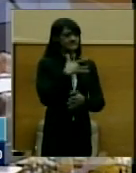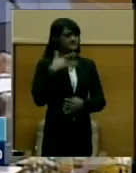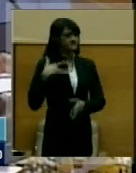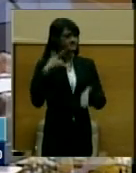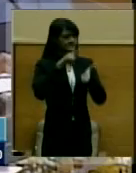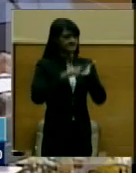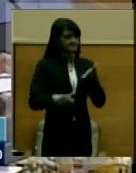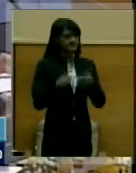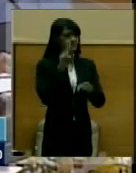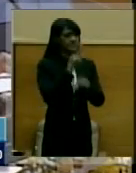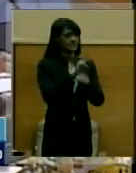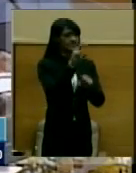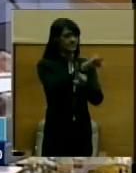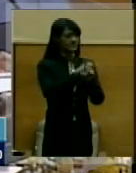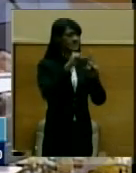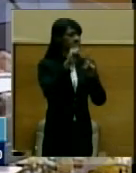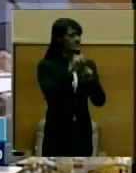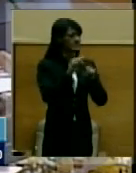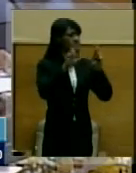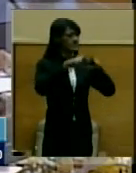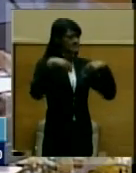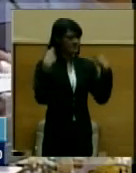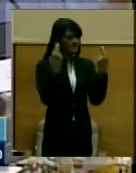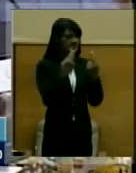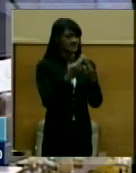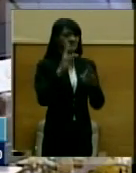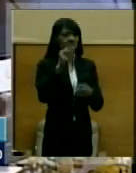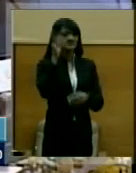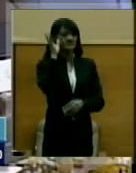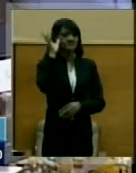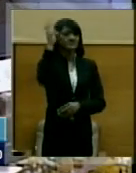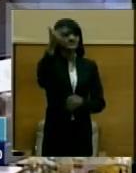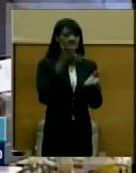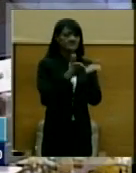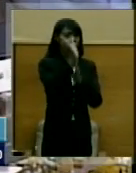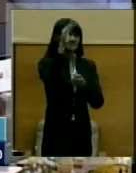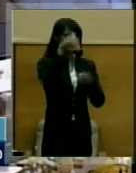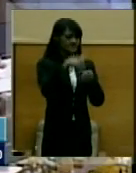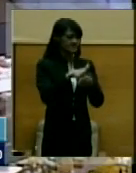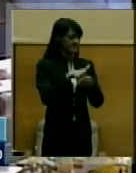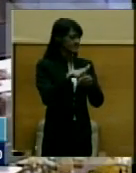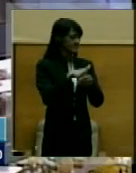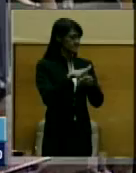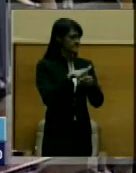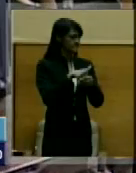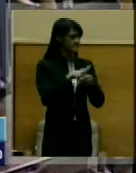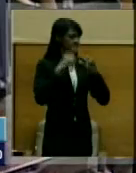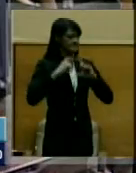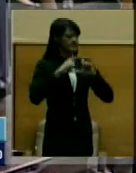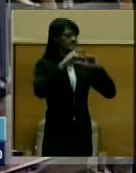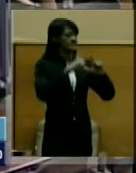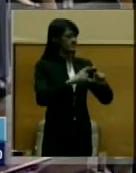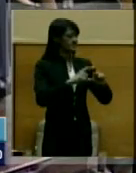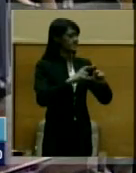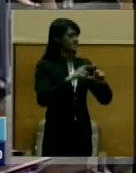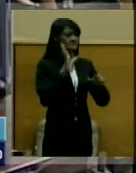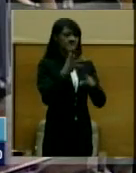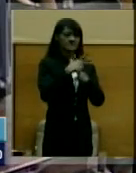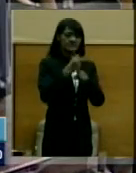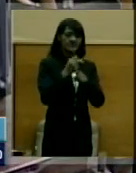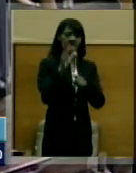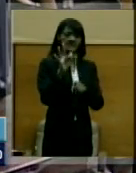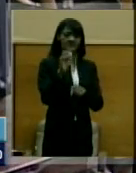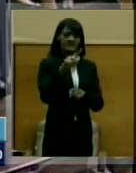Assistência e Previdência Social, em reunião extraordinária, decide por unanimidade aprovar a concessão da Medalha do Mérito da Superação